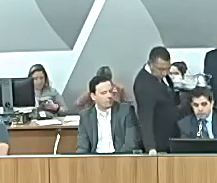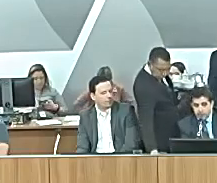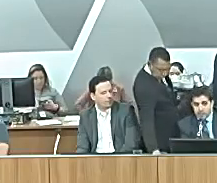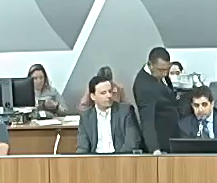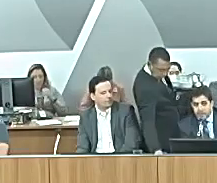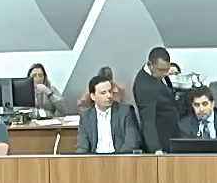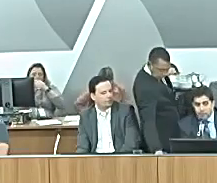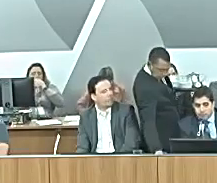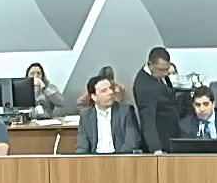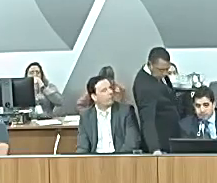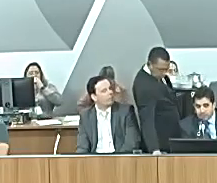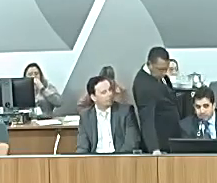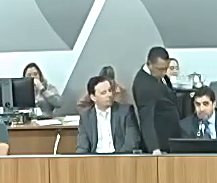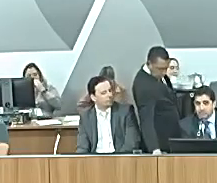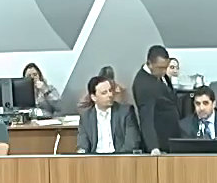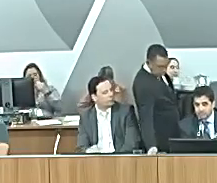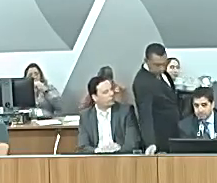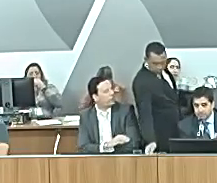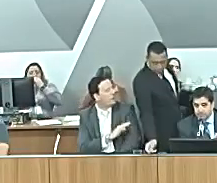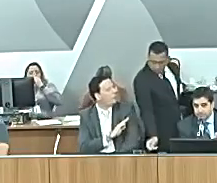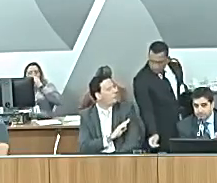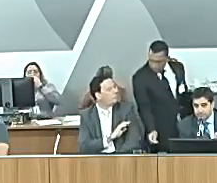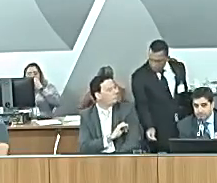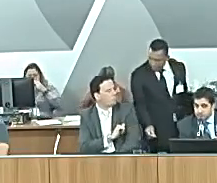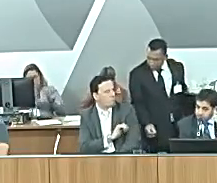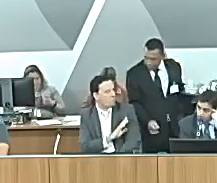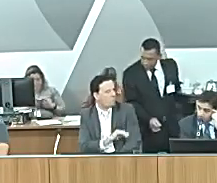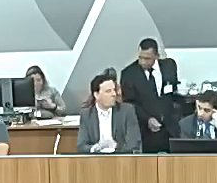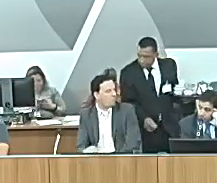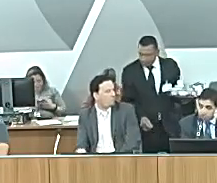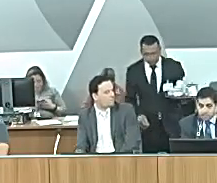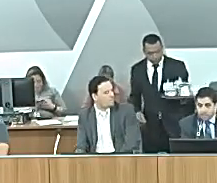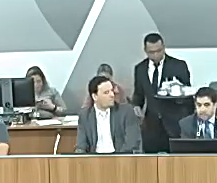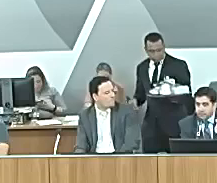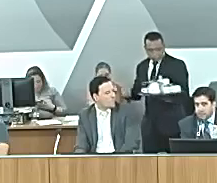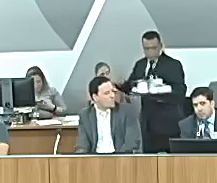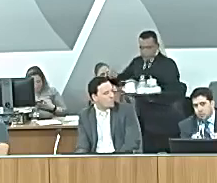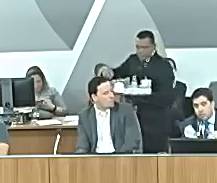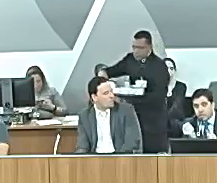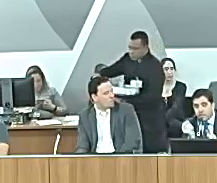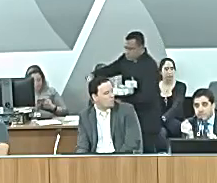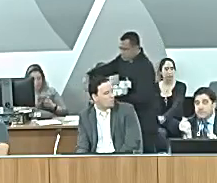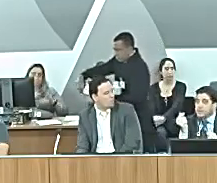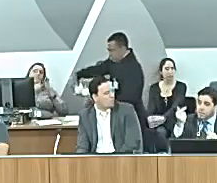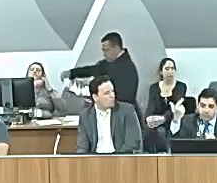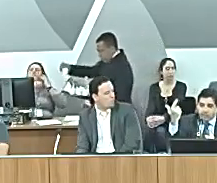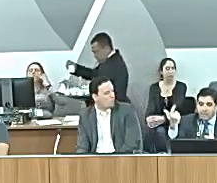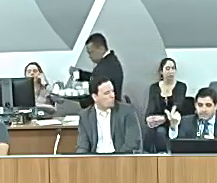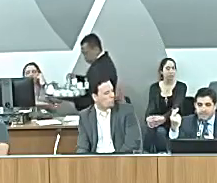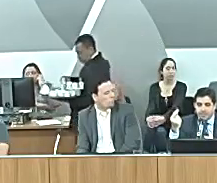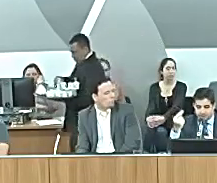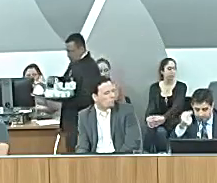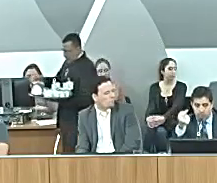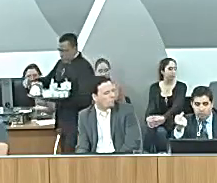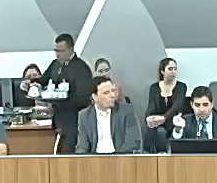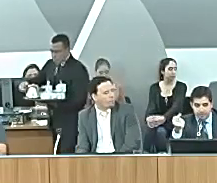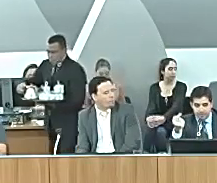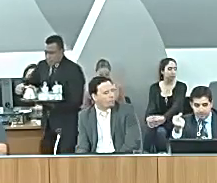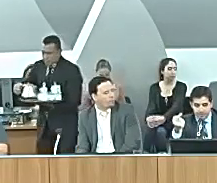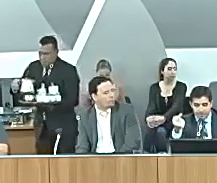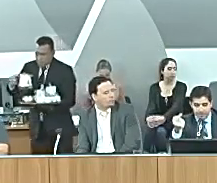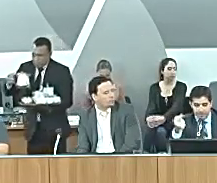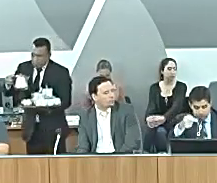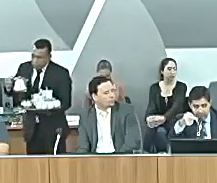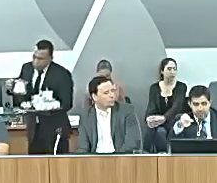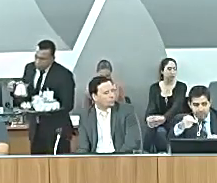ouvir você que tá na pontinha da linha então se você tá danado mas só tem essa não é só essa não é boa